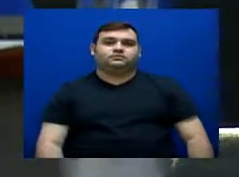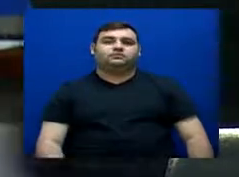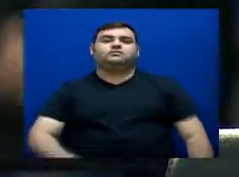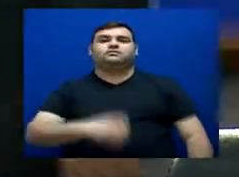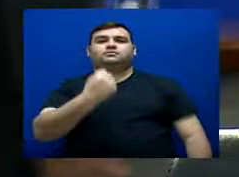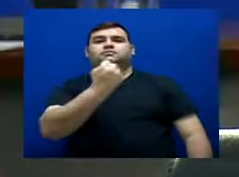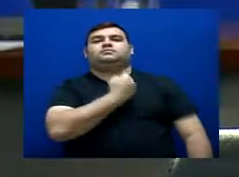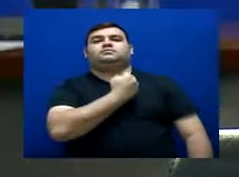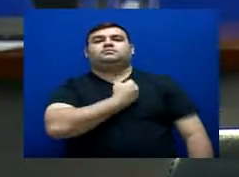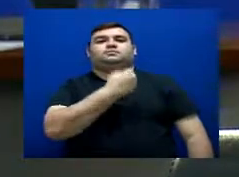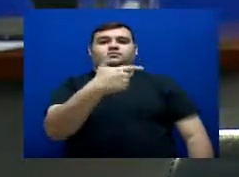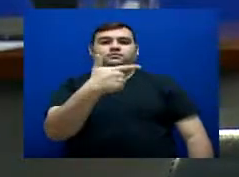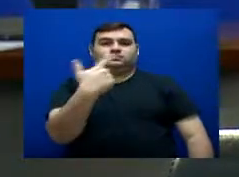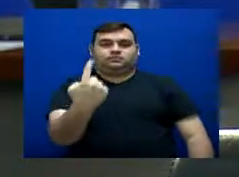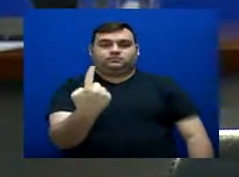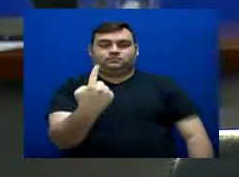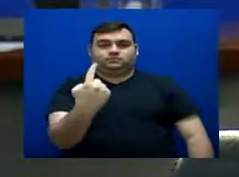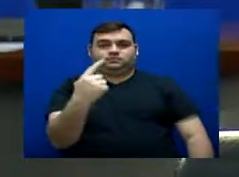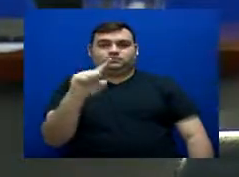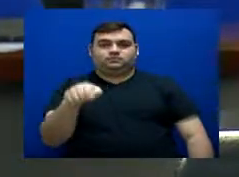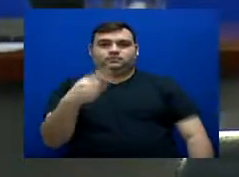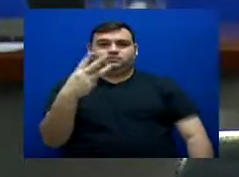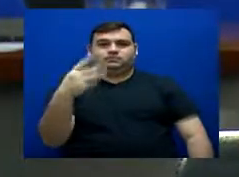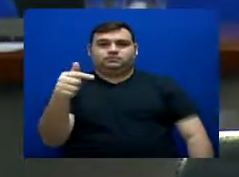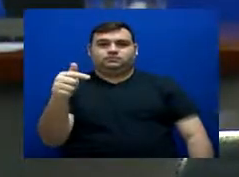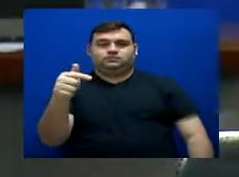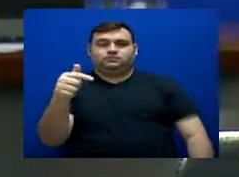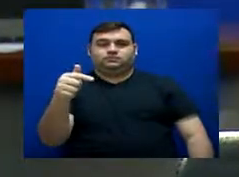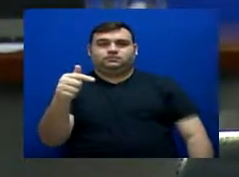É o 21 e 37.